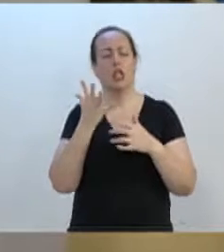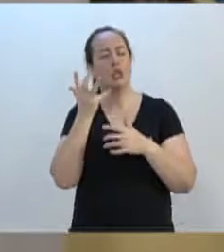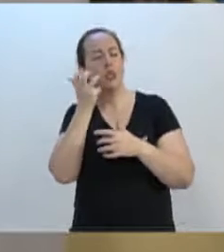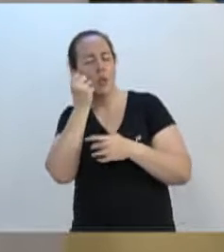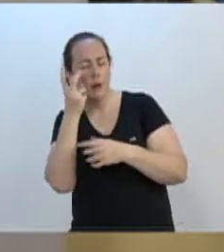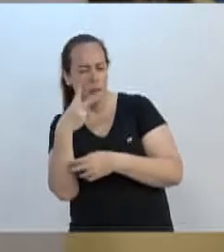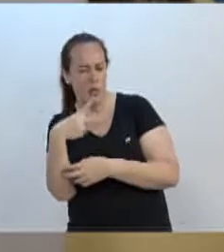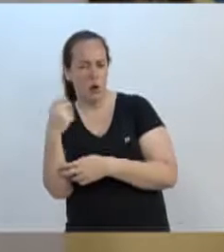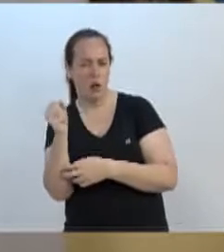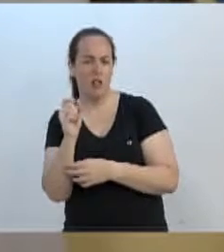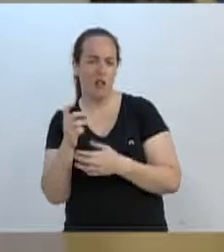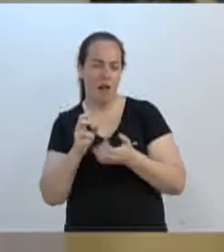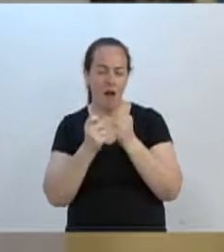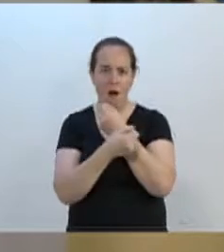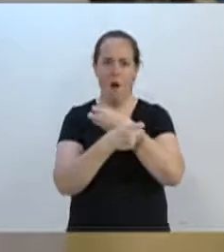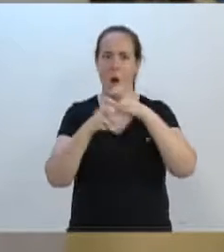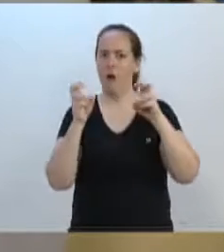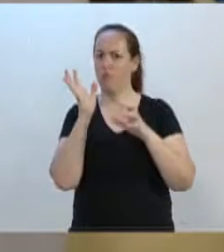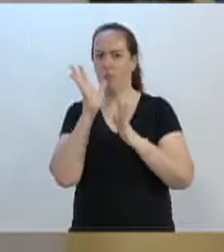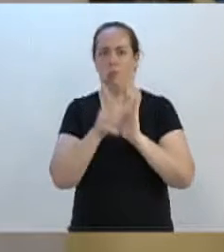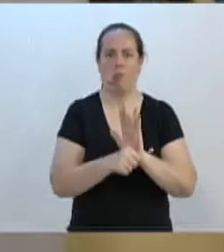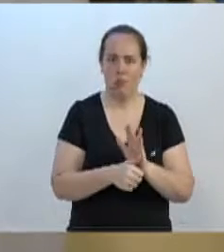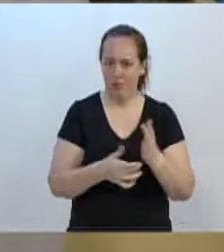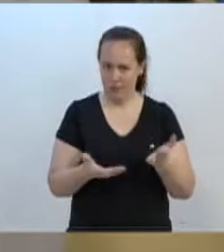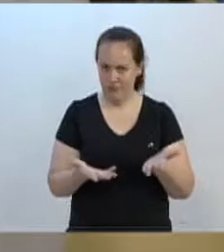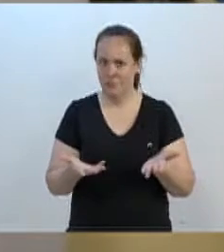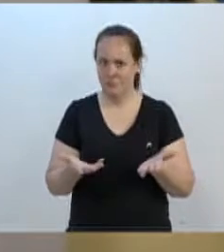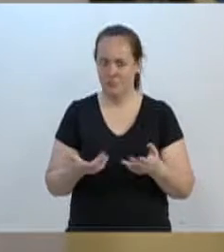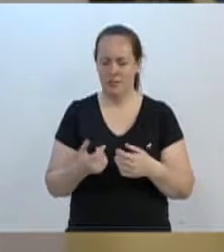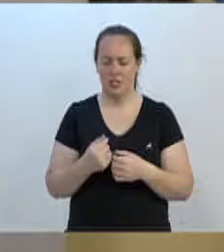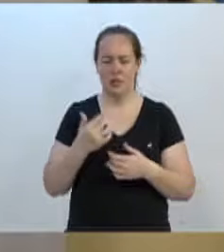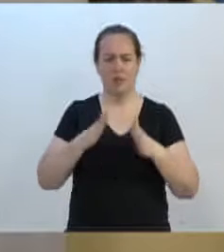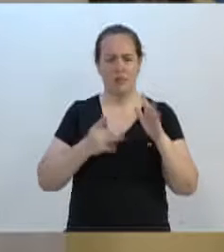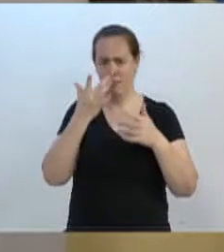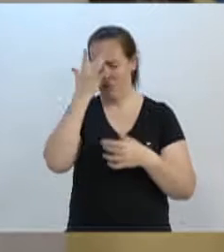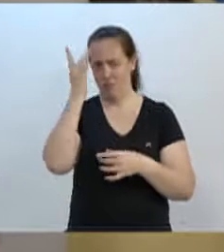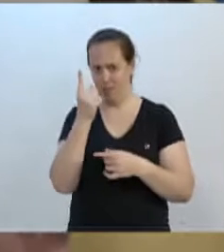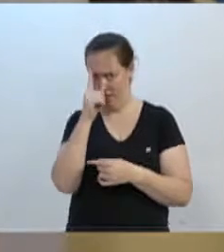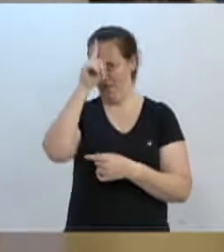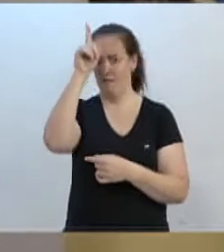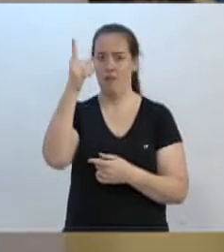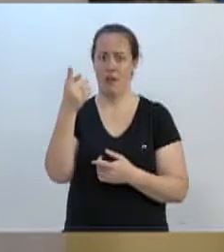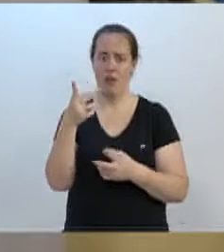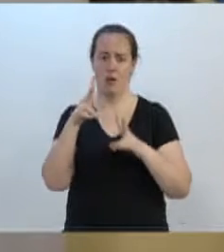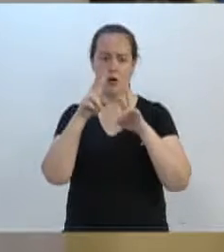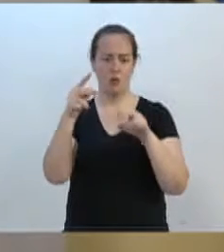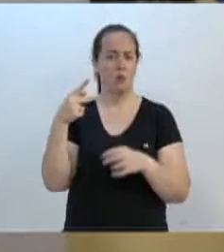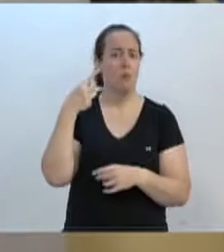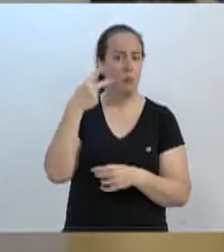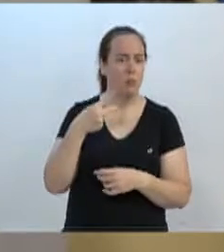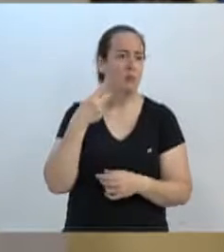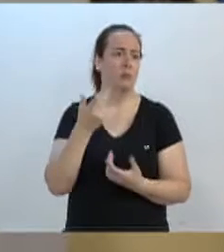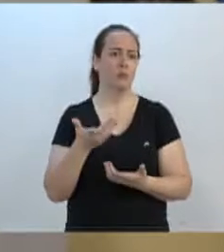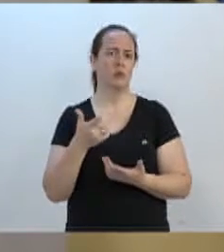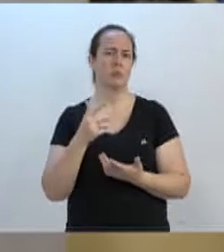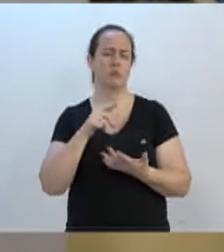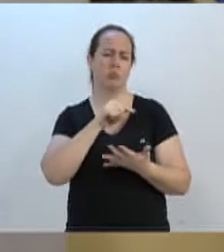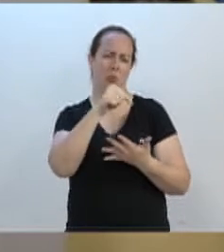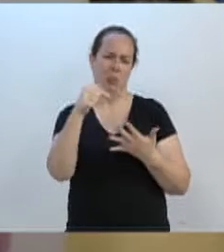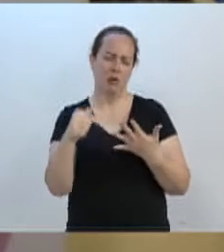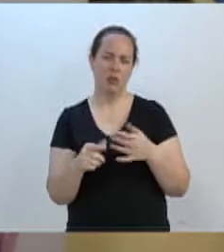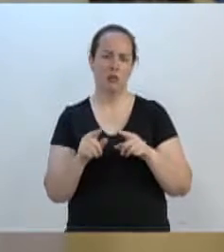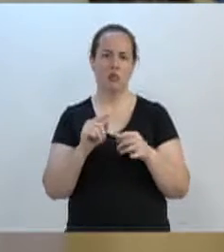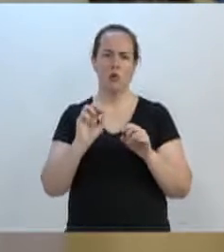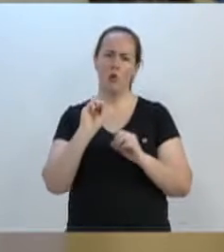como bandido, e é verdade. Alguém pode, de repente, inventar alguma coisa do político A, do político B, e não somente de